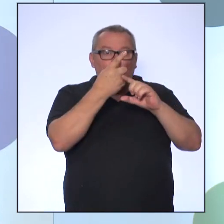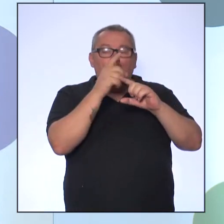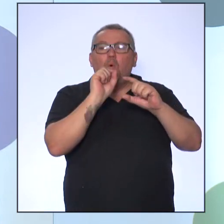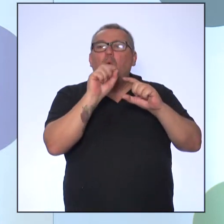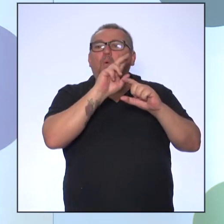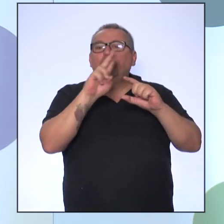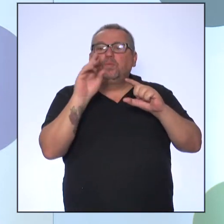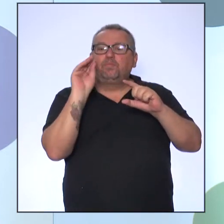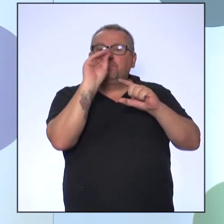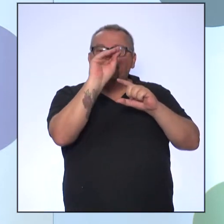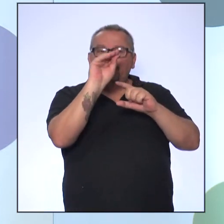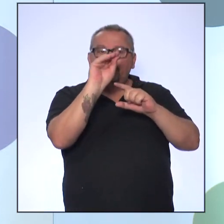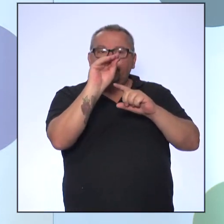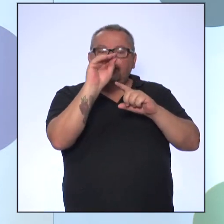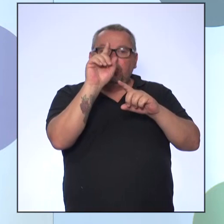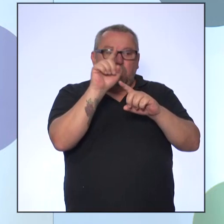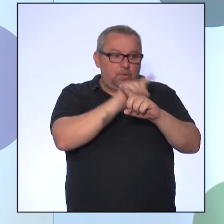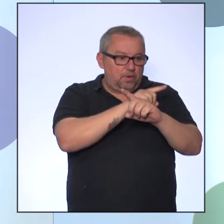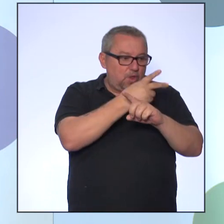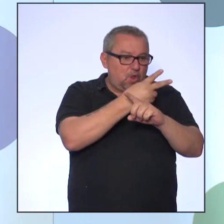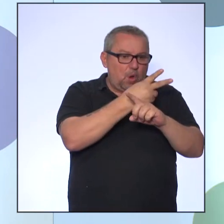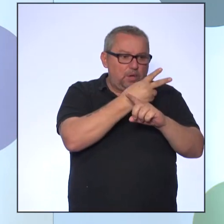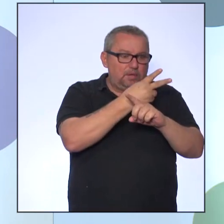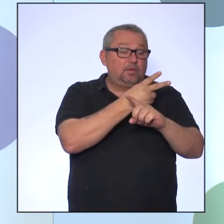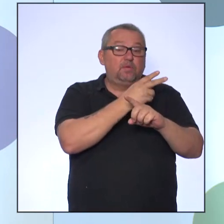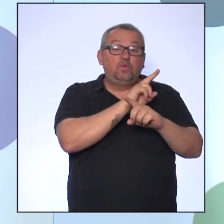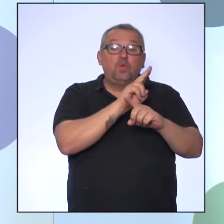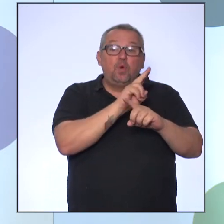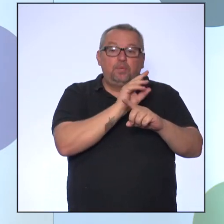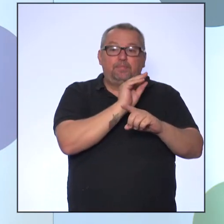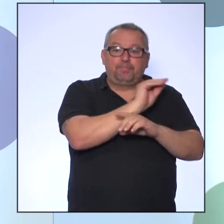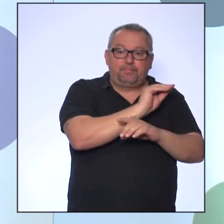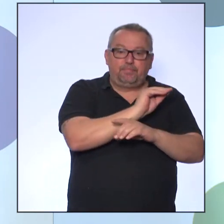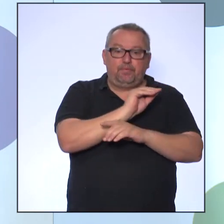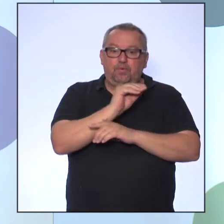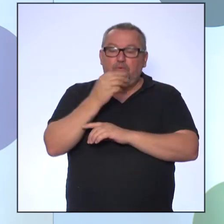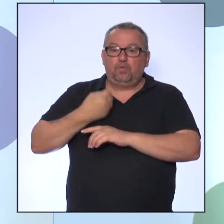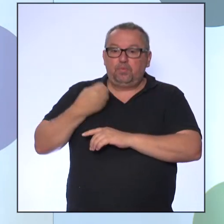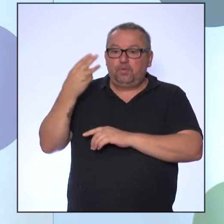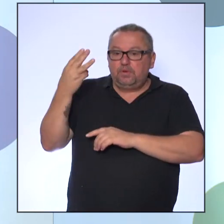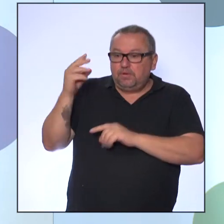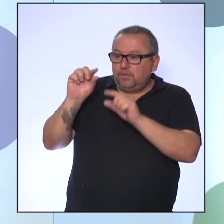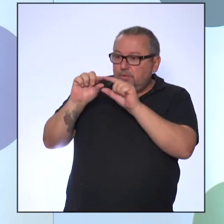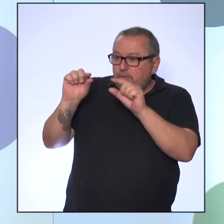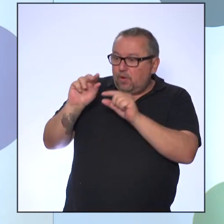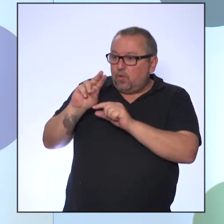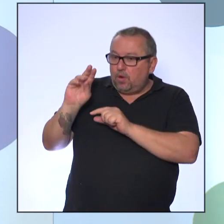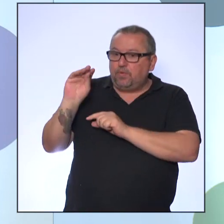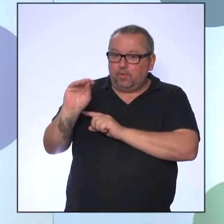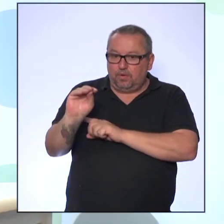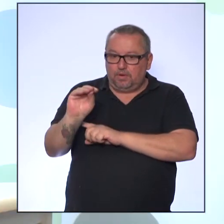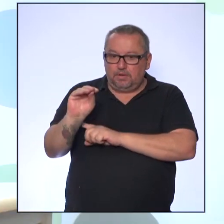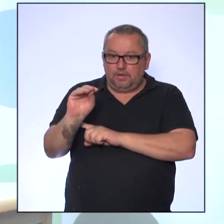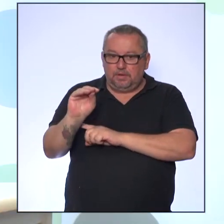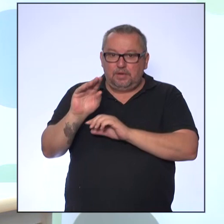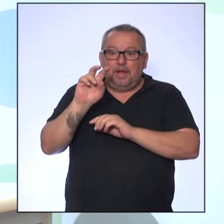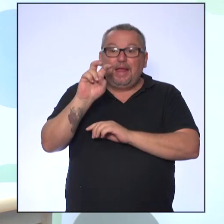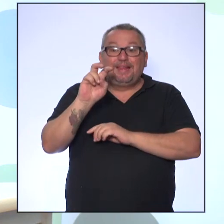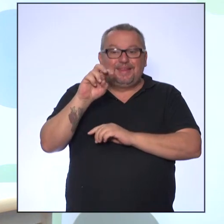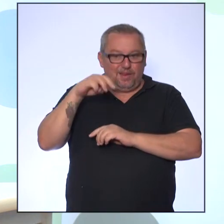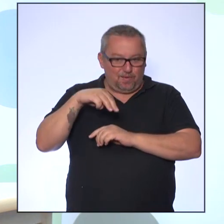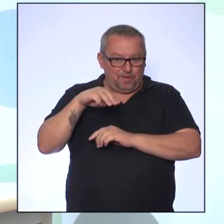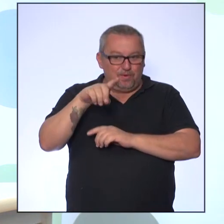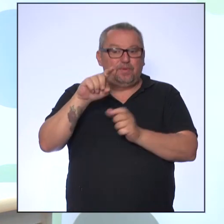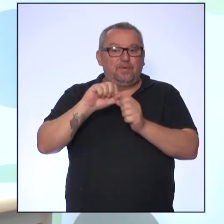possível comando desse fluxograma. Isso mesmo. Então, complete o fluxograma. Seria esse o comando principal do exercício. Isso mesmo. Então, 5 minutinhos